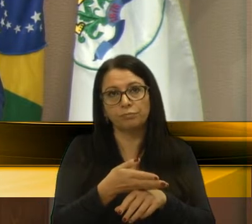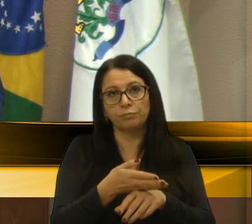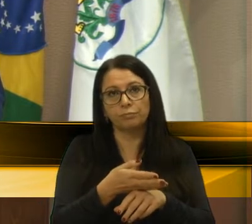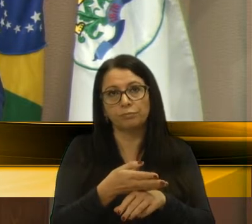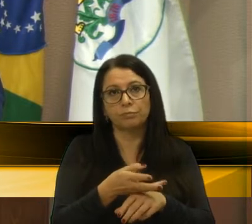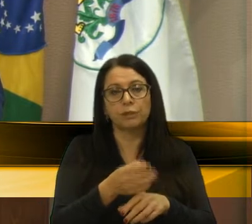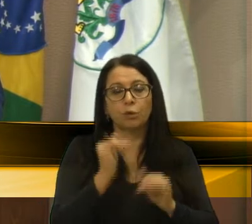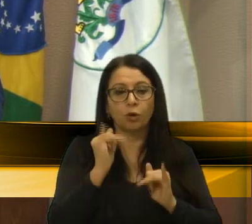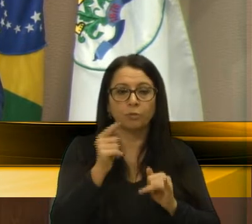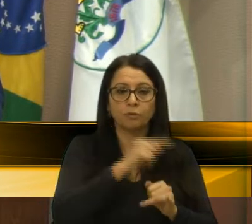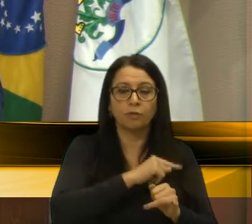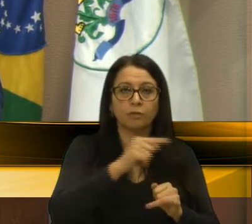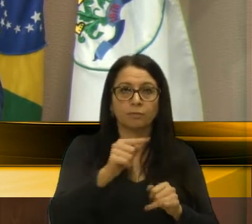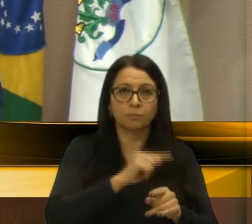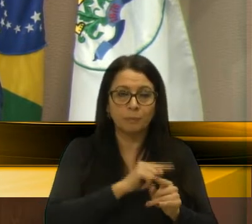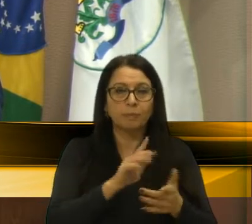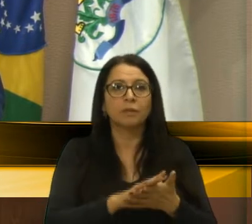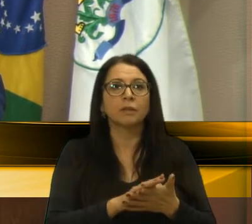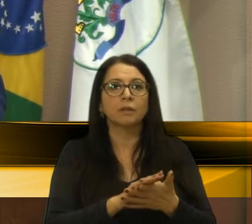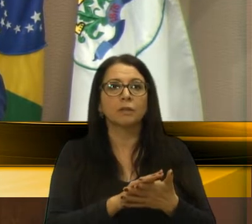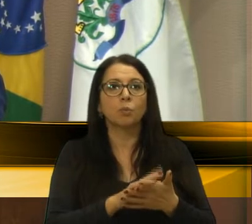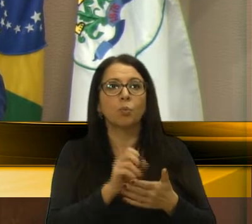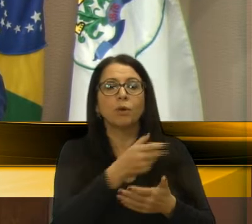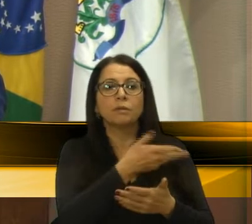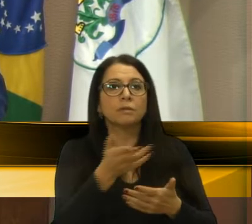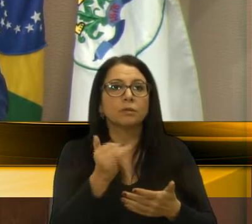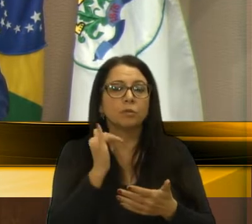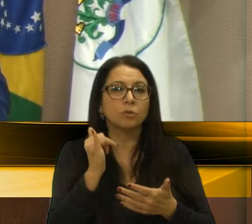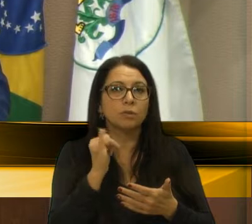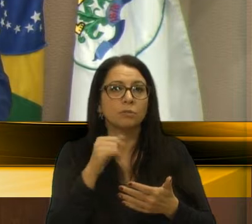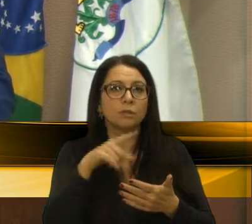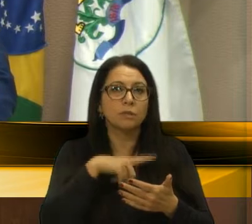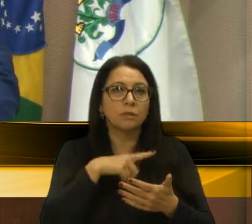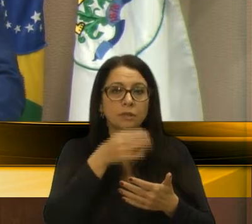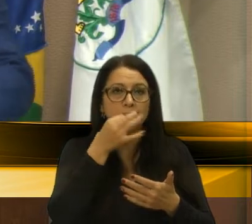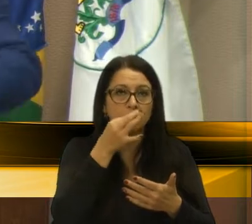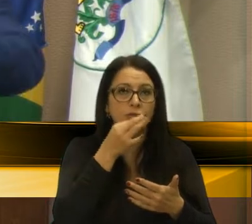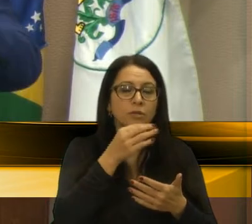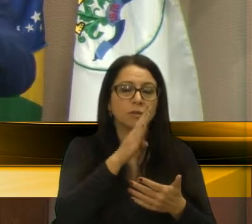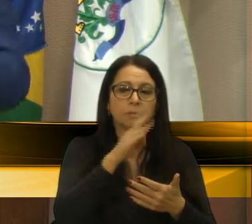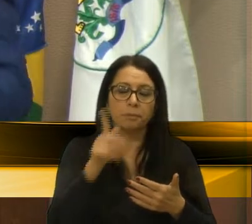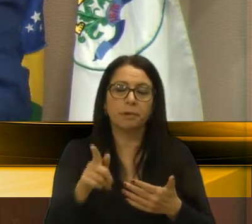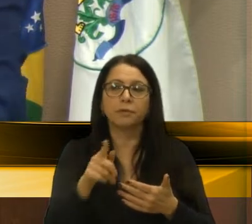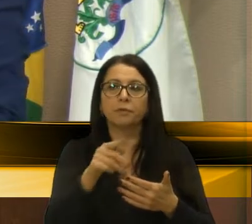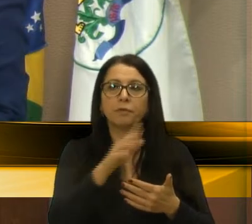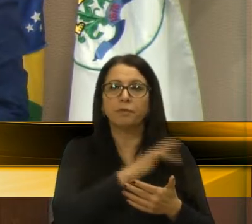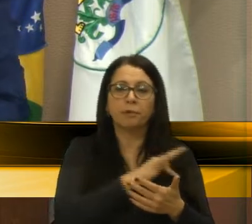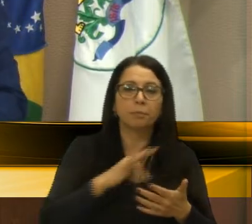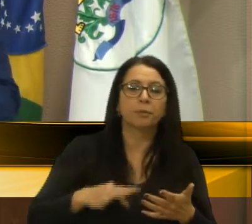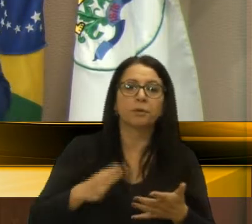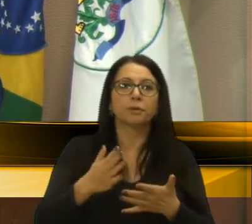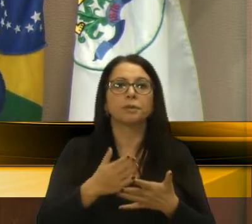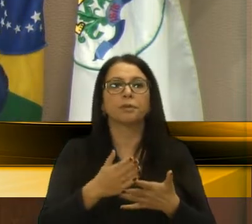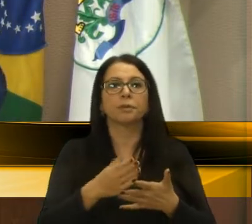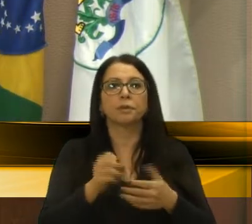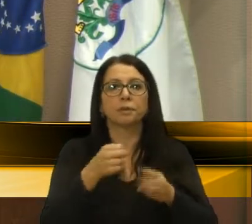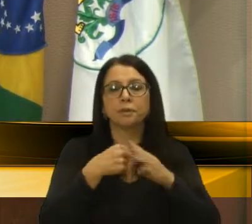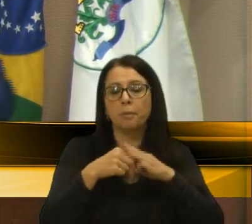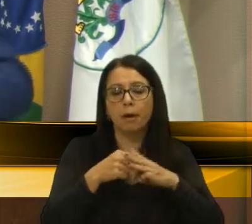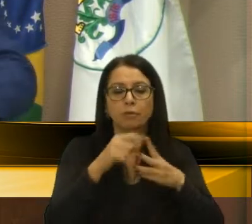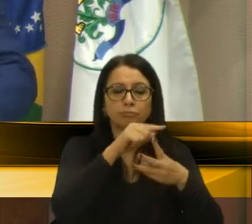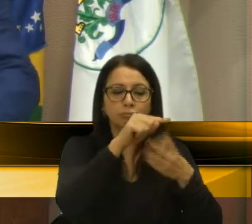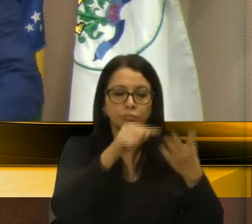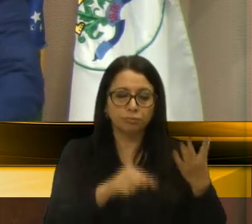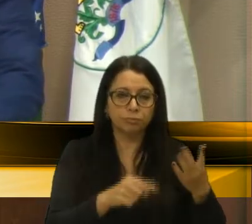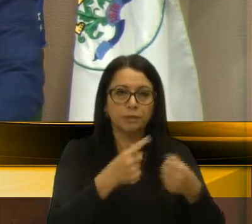intermunicipal, né? Quantos ônibus e quantas linhas existem entre Caxias, Bento, Farroupilha, São Marcos, essas mais